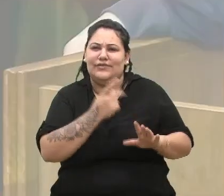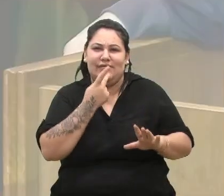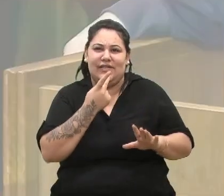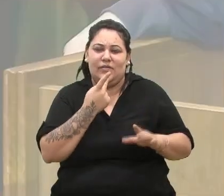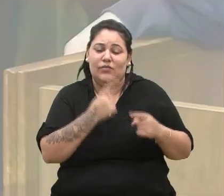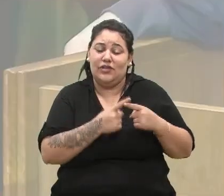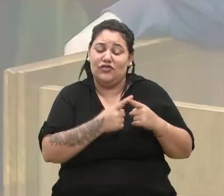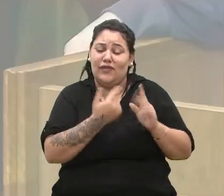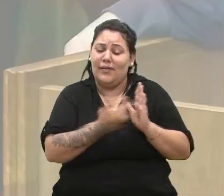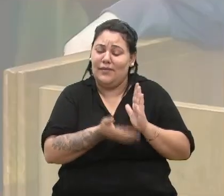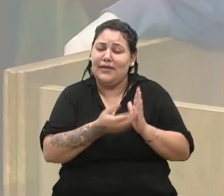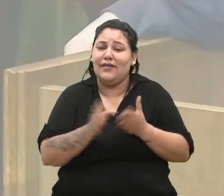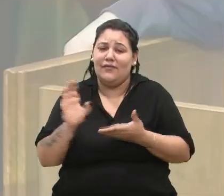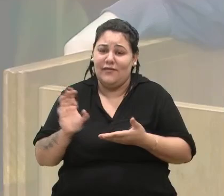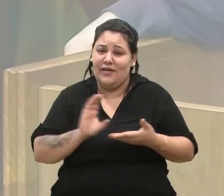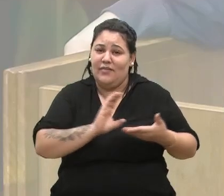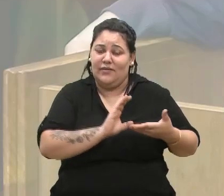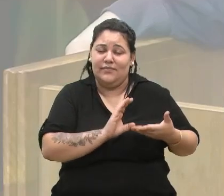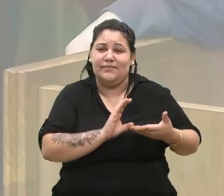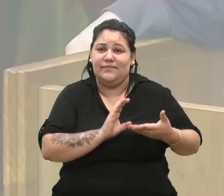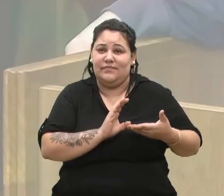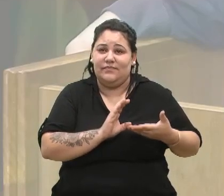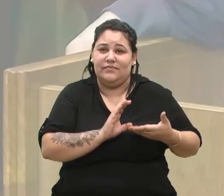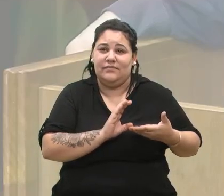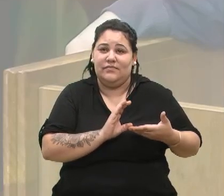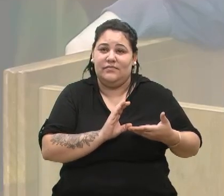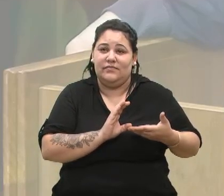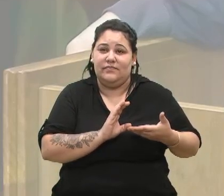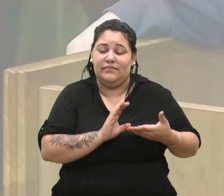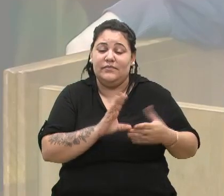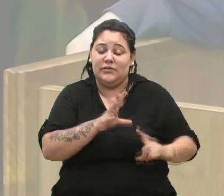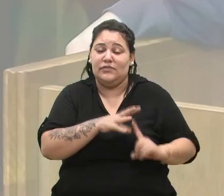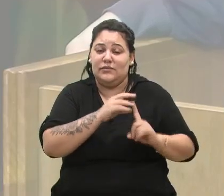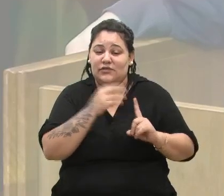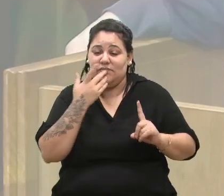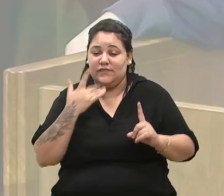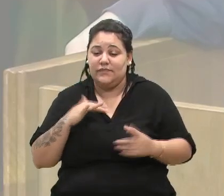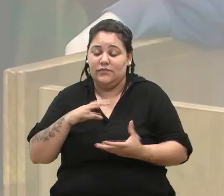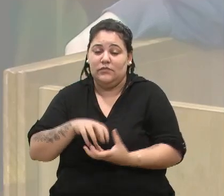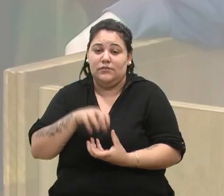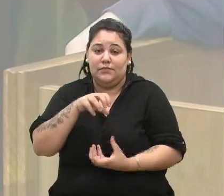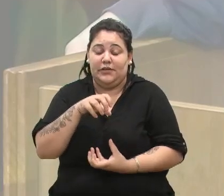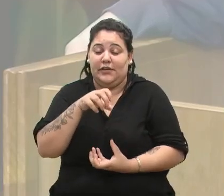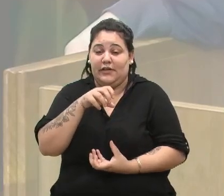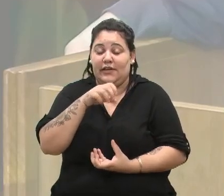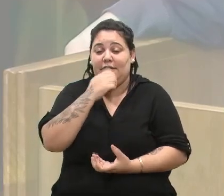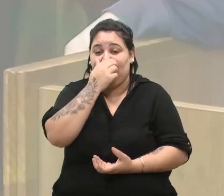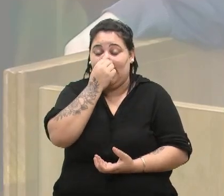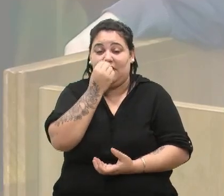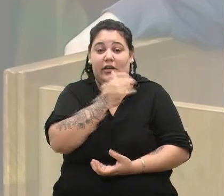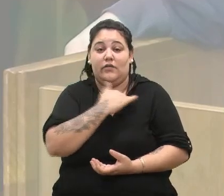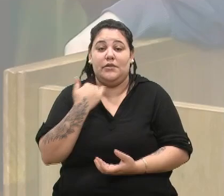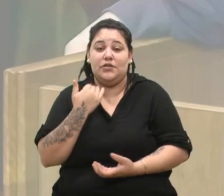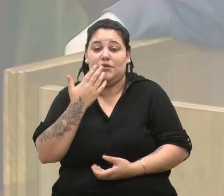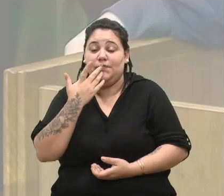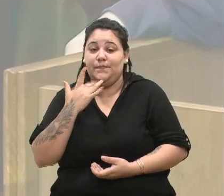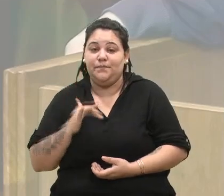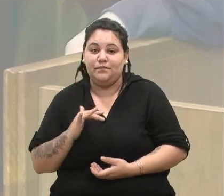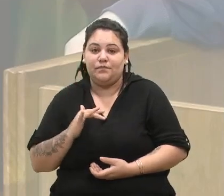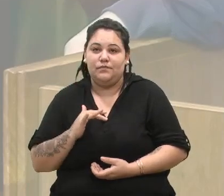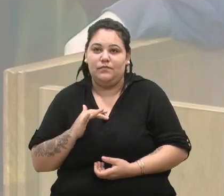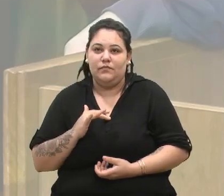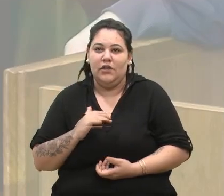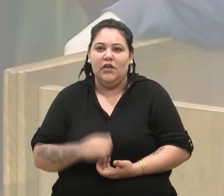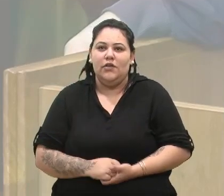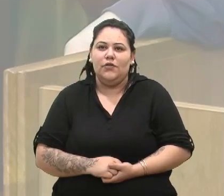recursos quando esses índices vierem à tona, principalmente quando vem índice de criança e de idosos, né? Porque a mortalidade infantil, quando ela se acentua,